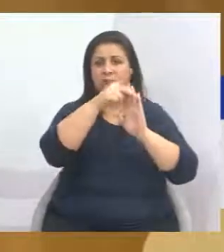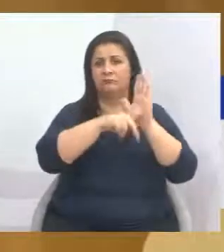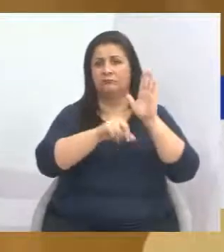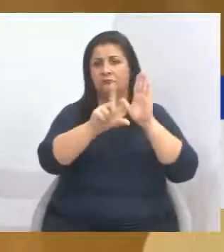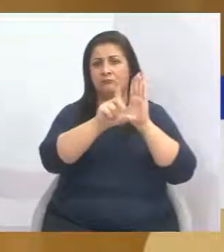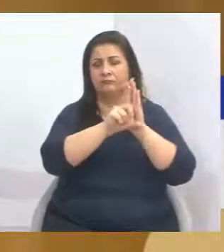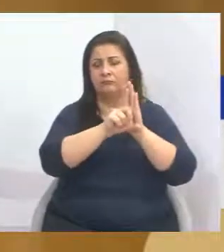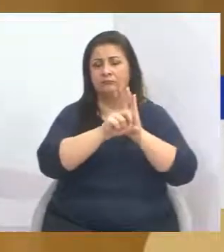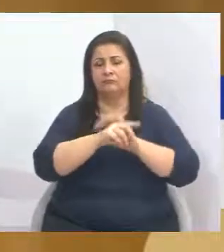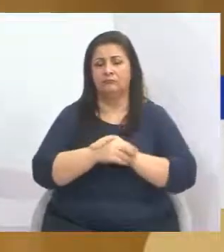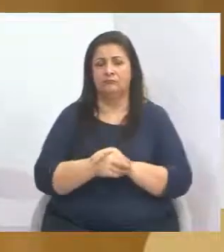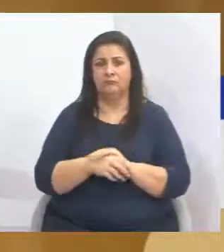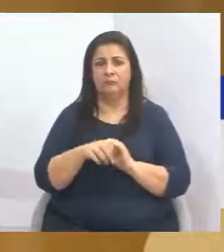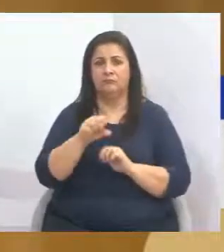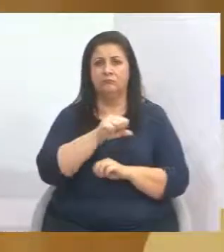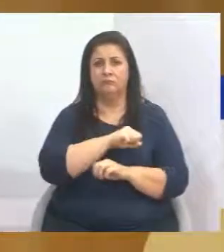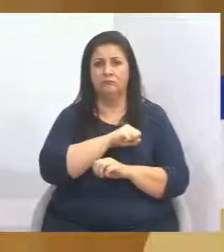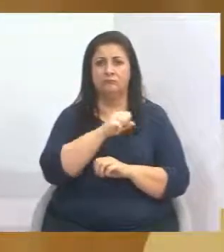Lei número